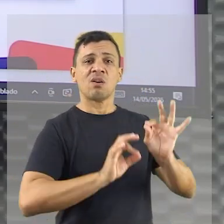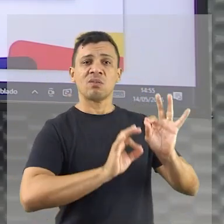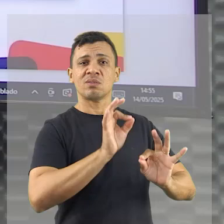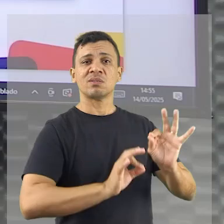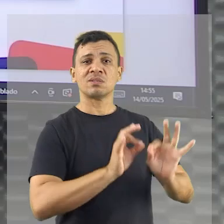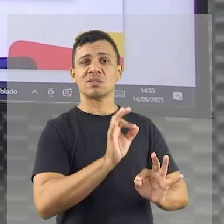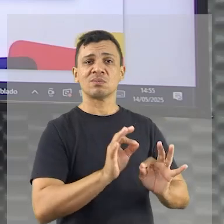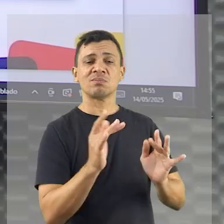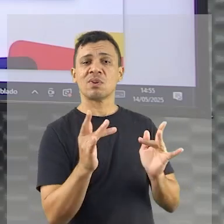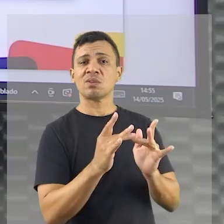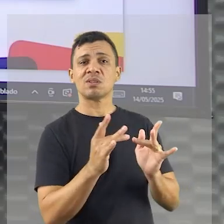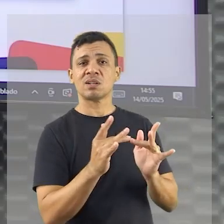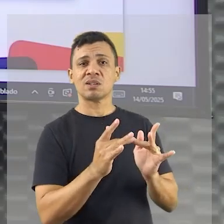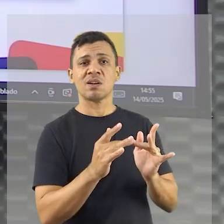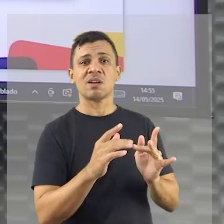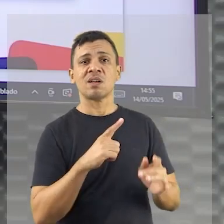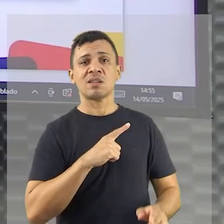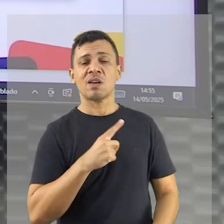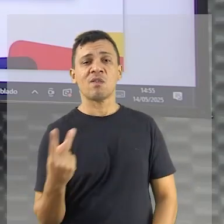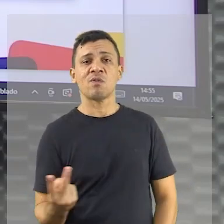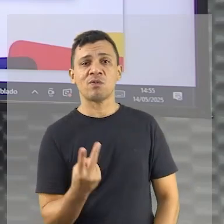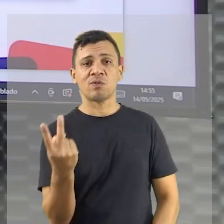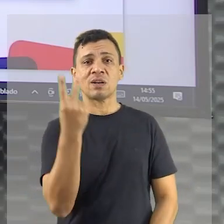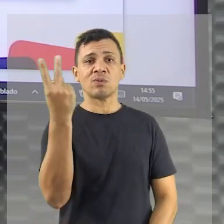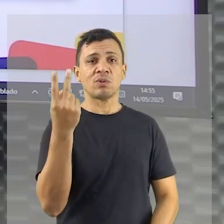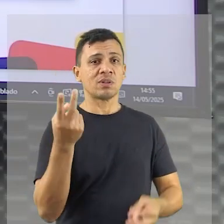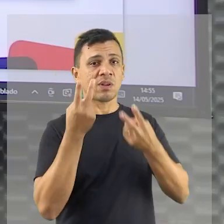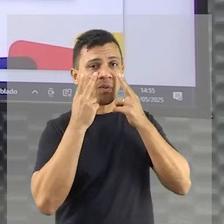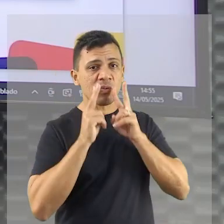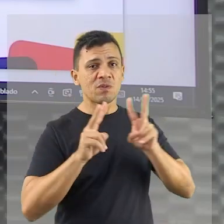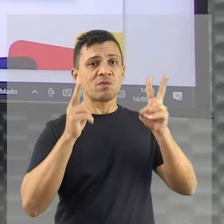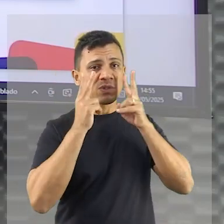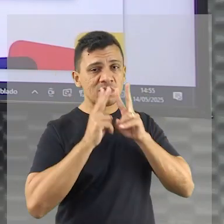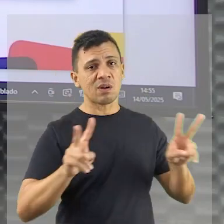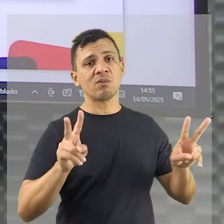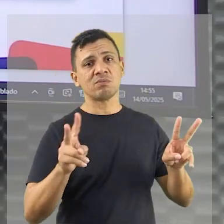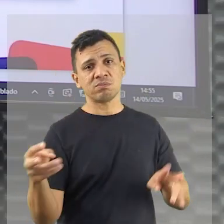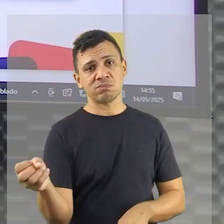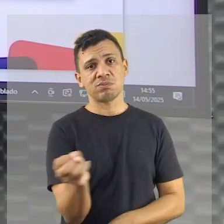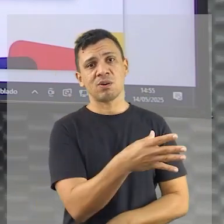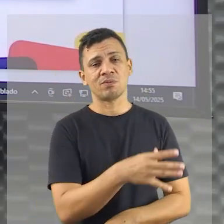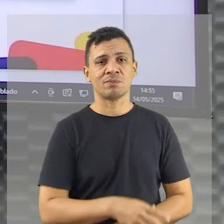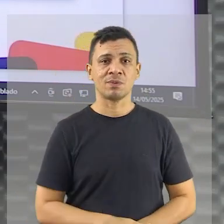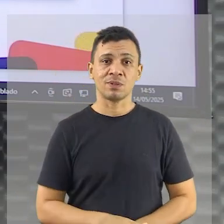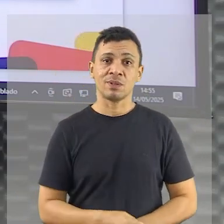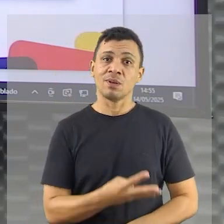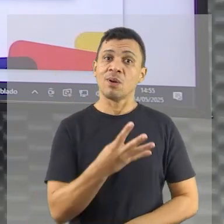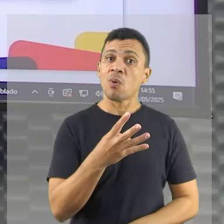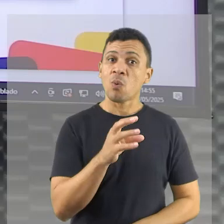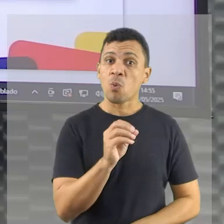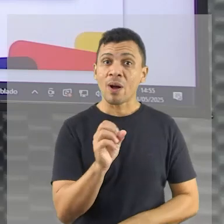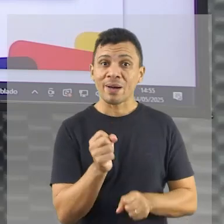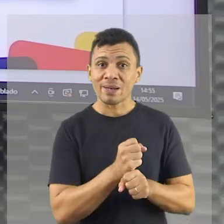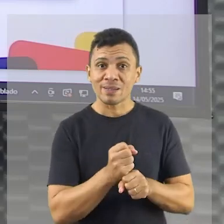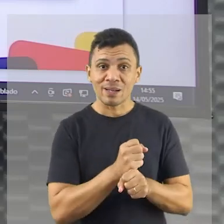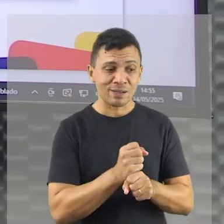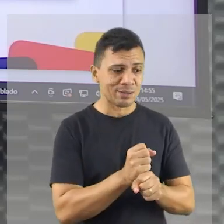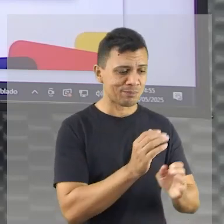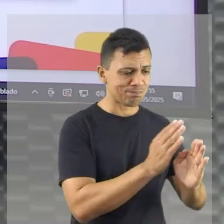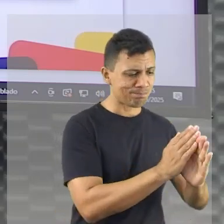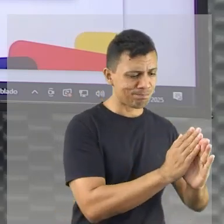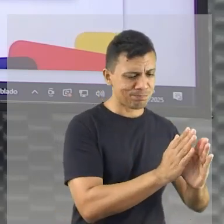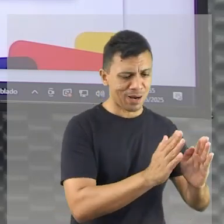círculos eles são carinhosamente chamados de os três porquinhos da sociologia. No entanto, para a gente